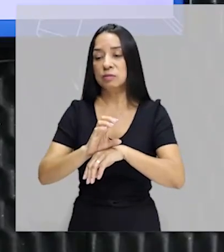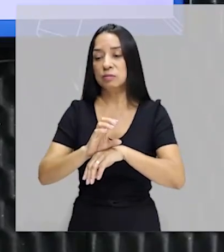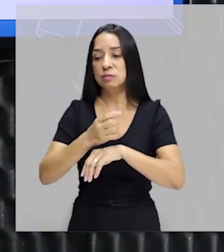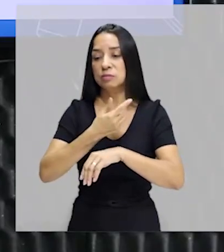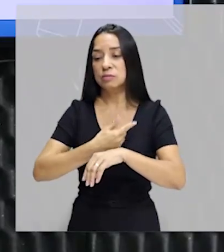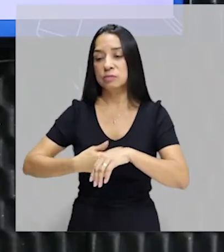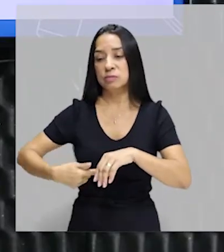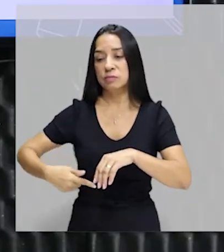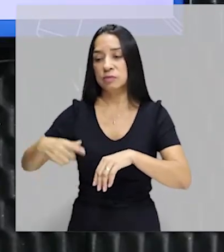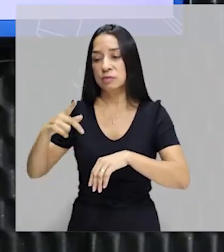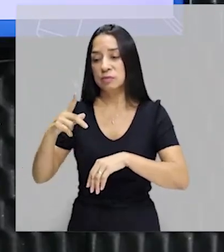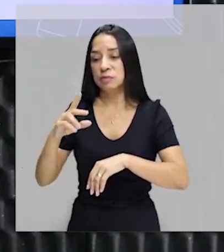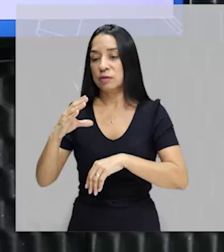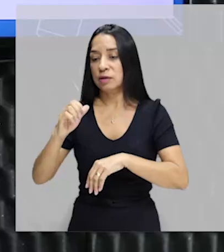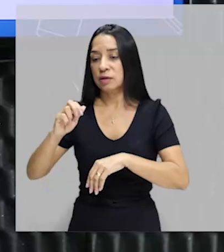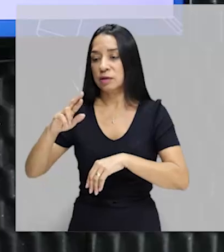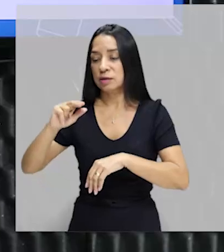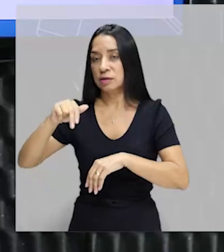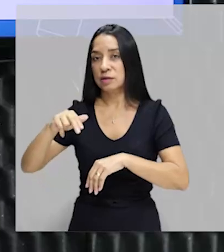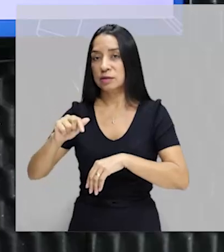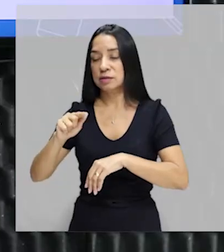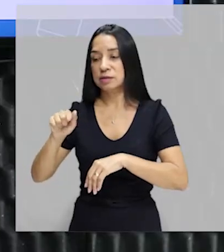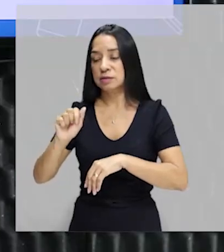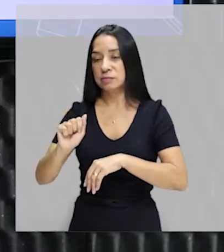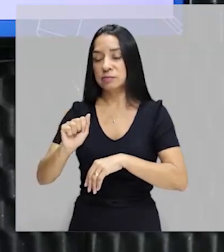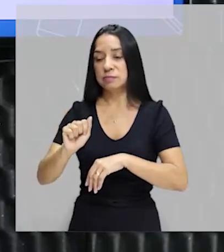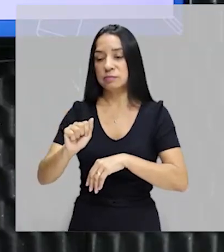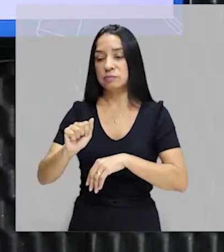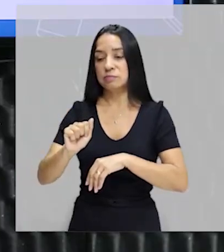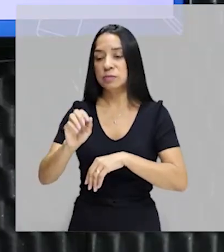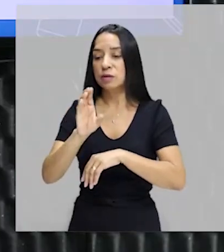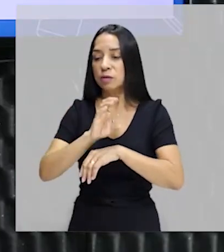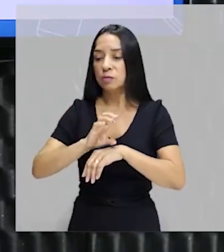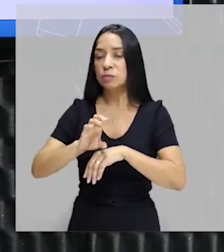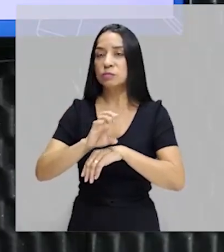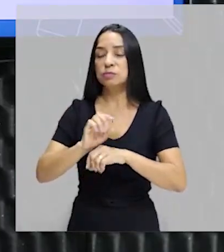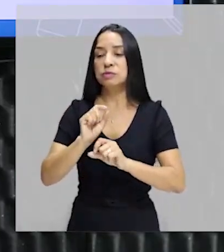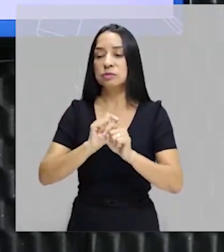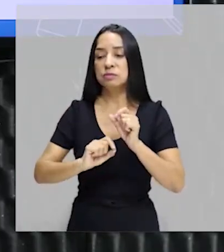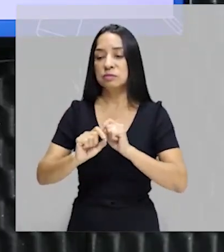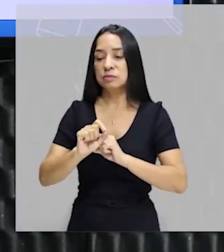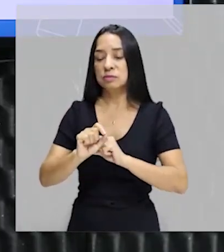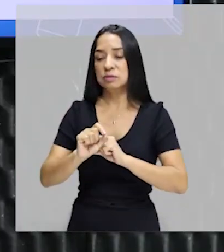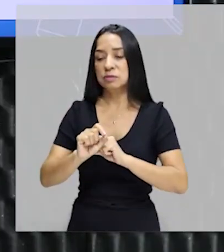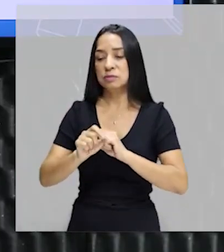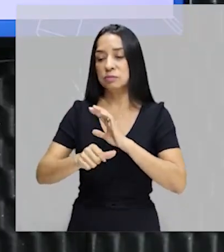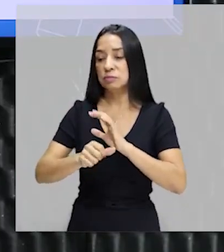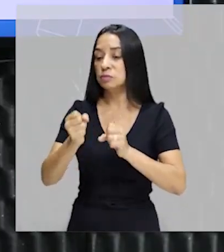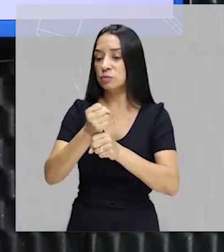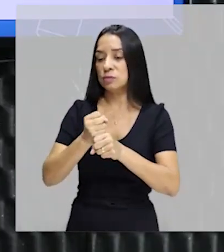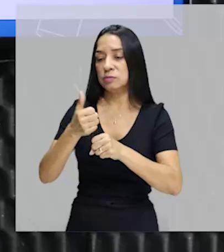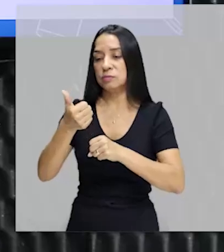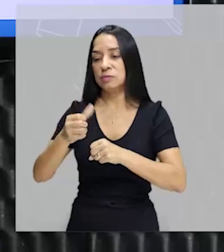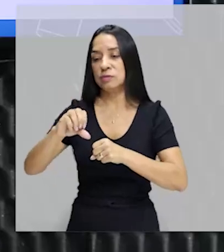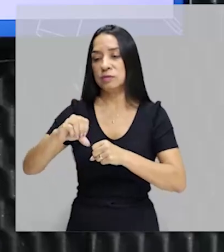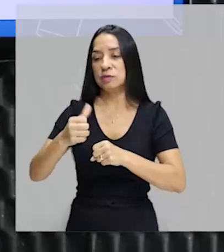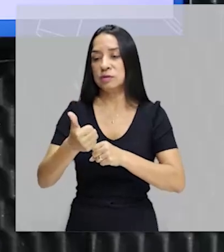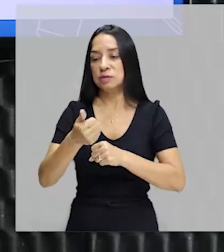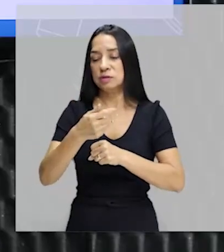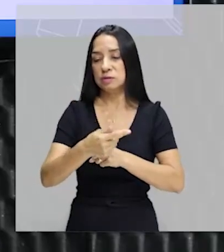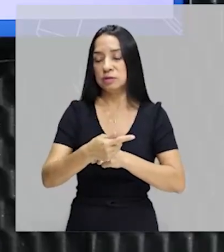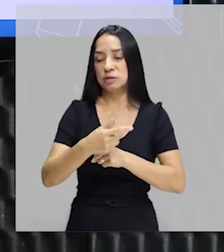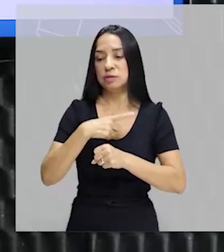do Carranza, uma Constituição, e essa Constituição, que é a Constituição de 1917, ela vai